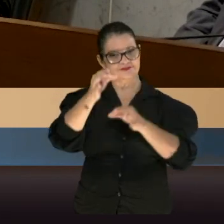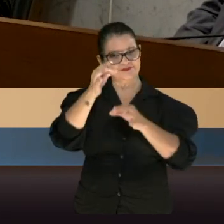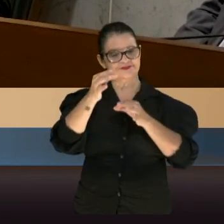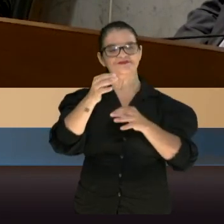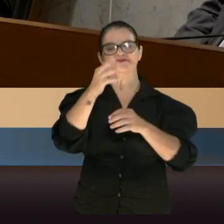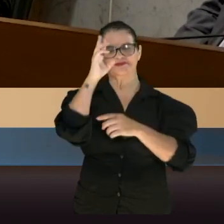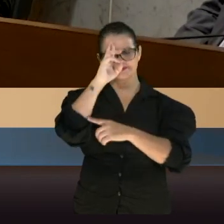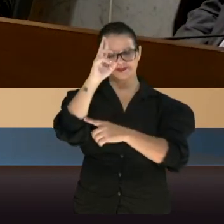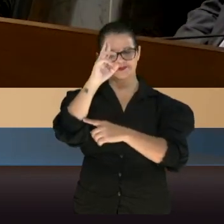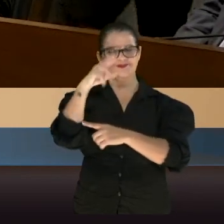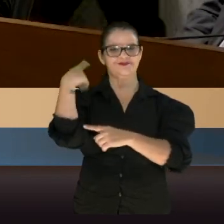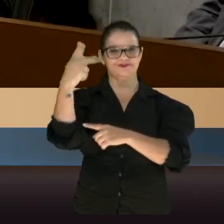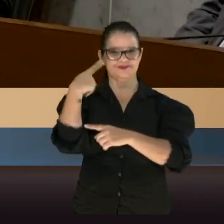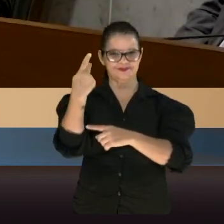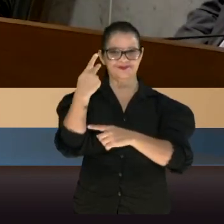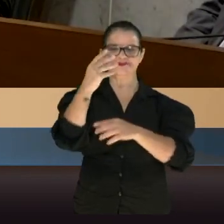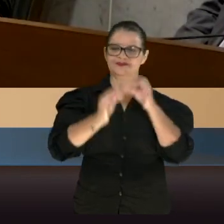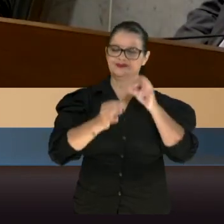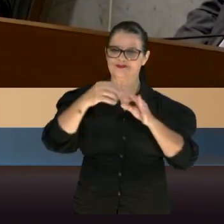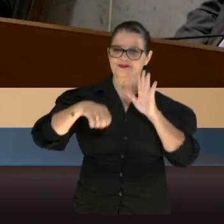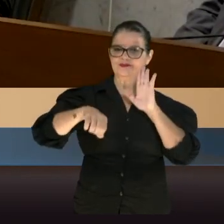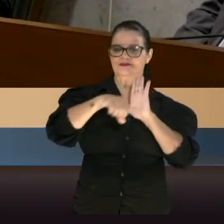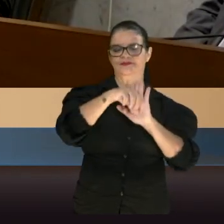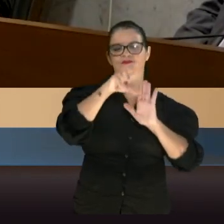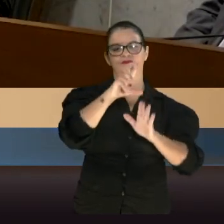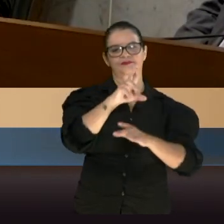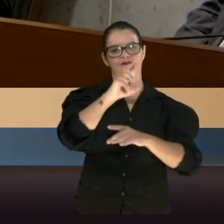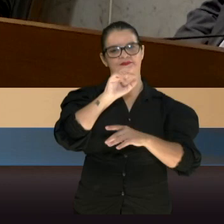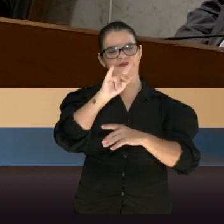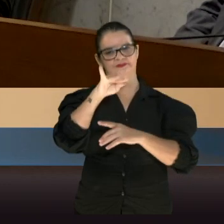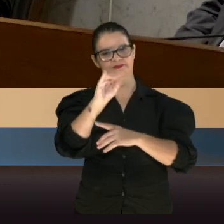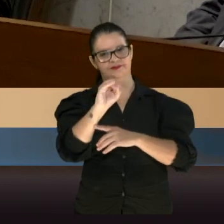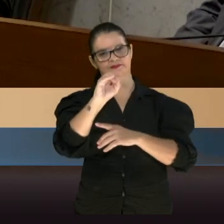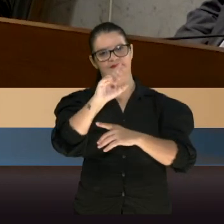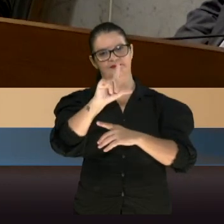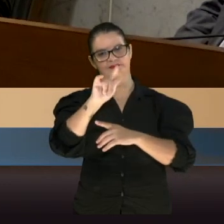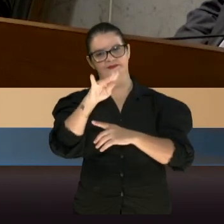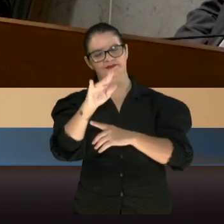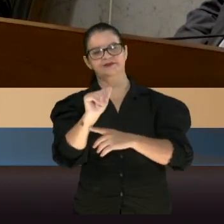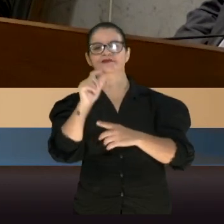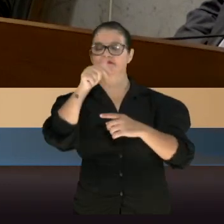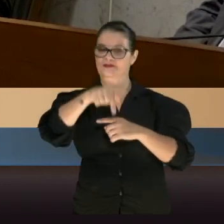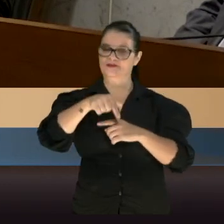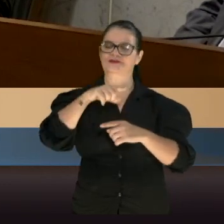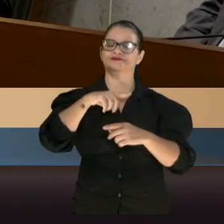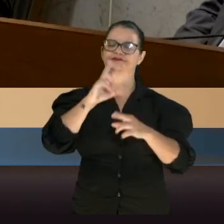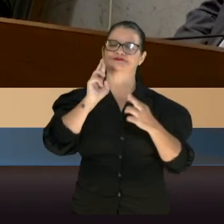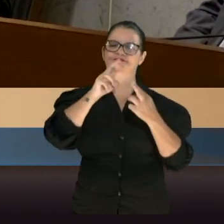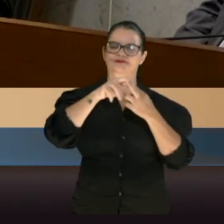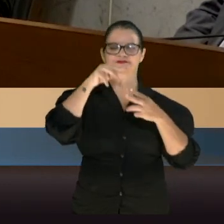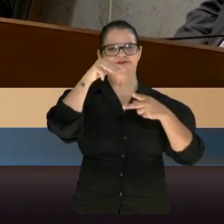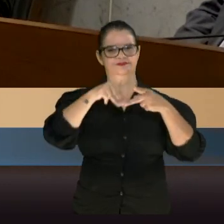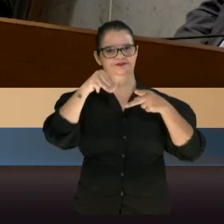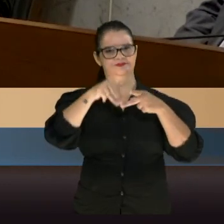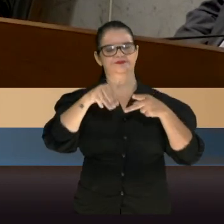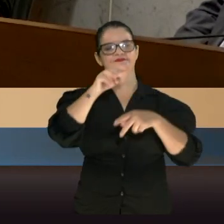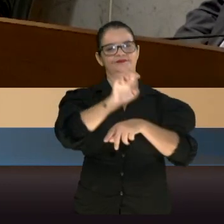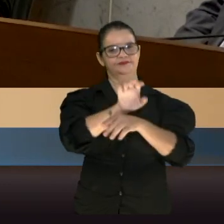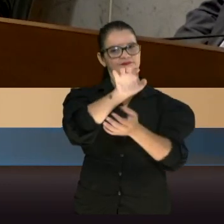Senhor Procurador de Justiça Criminal Ricardo Lapenda Figueroa, neste ato representando o Ministério Público do Estado de